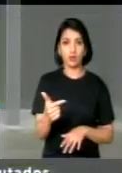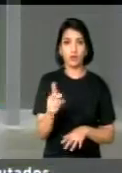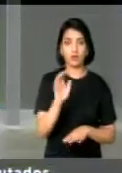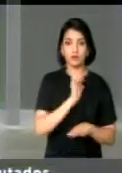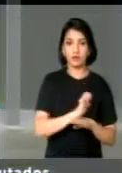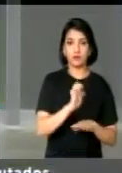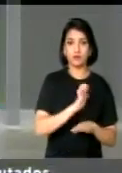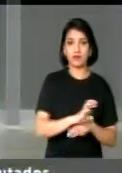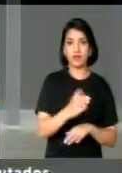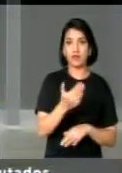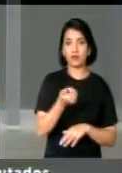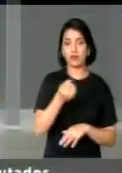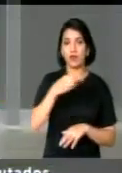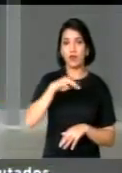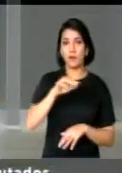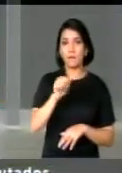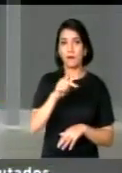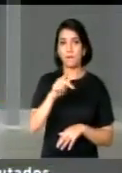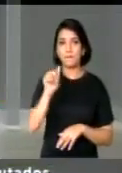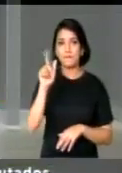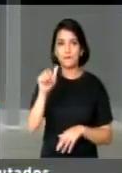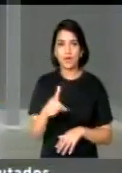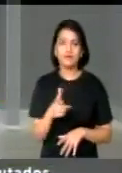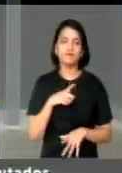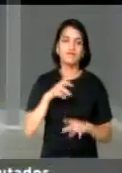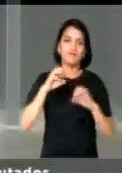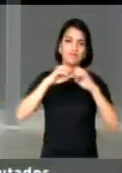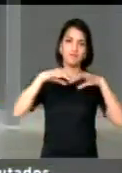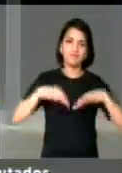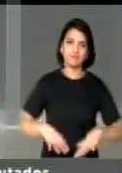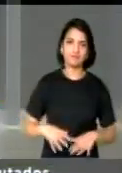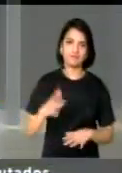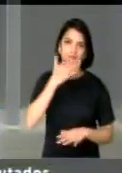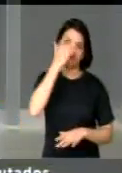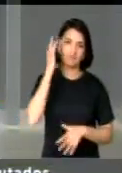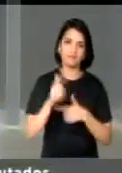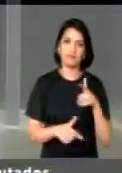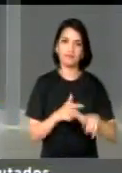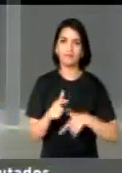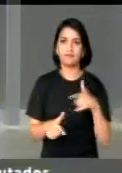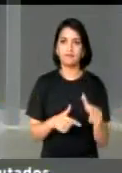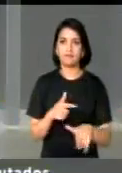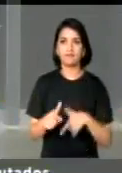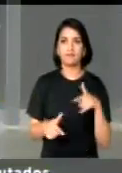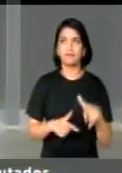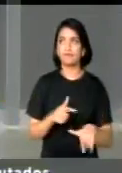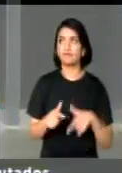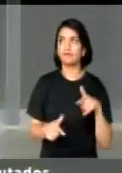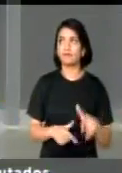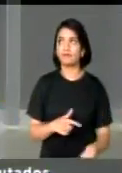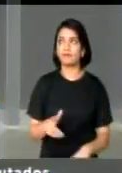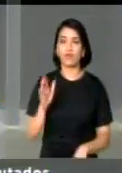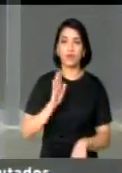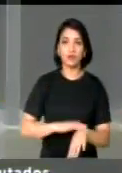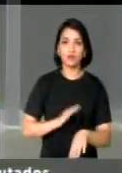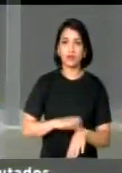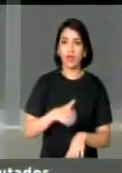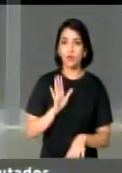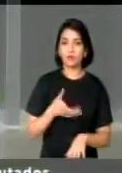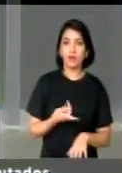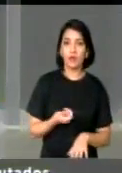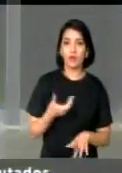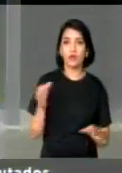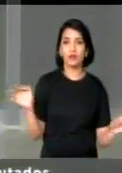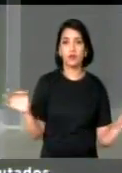atividade. A suspensão até o final deste mês de abril dá fôlego, mas o prazo está terminando